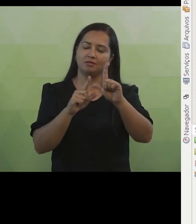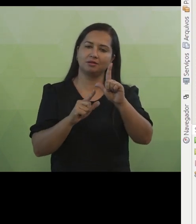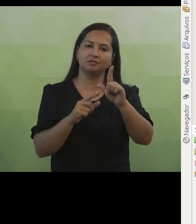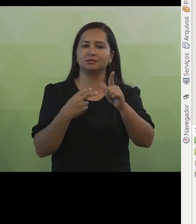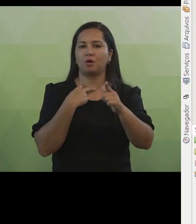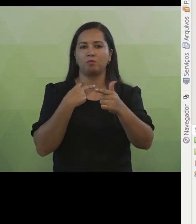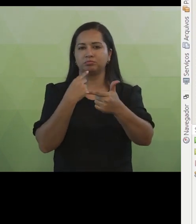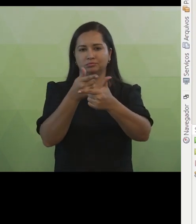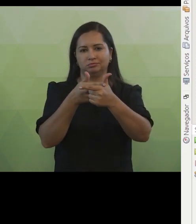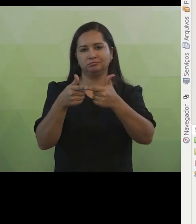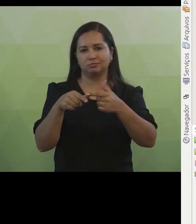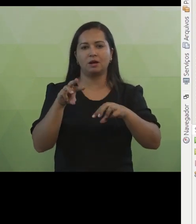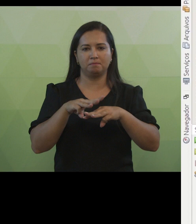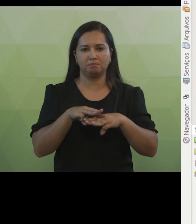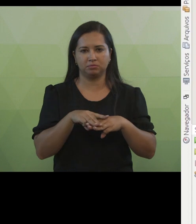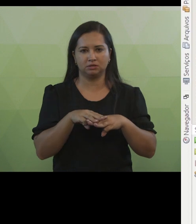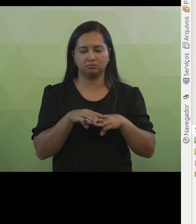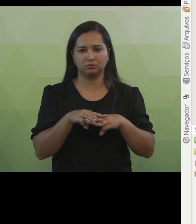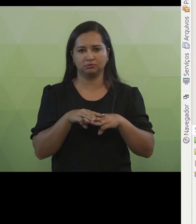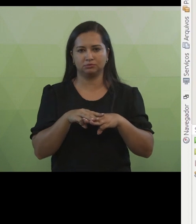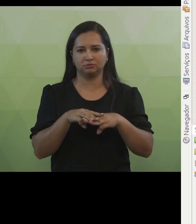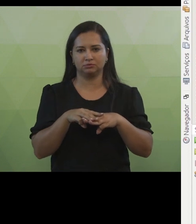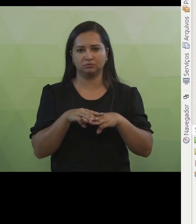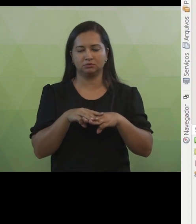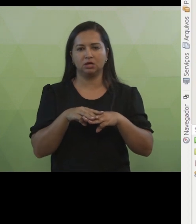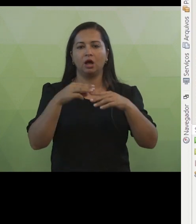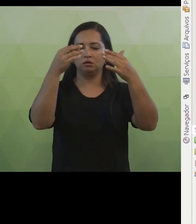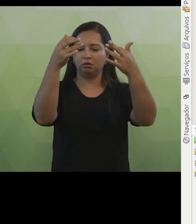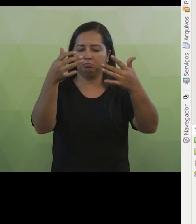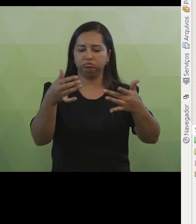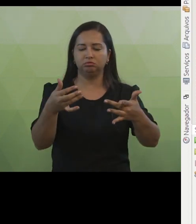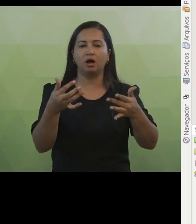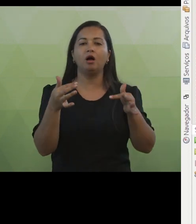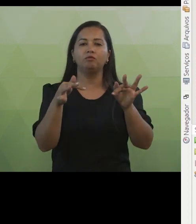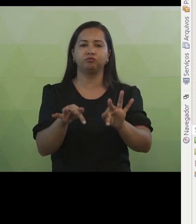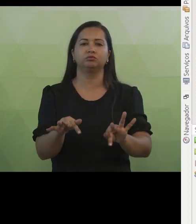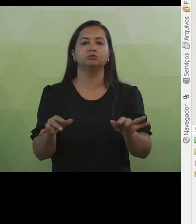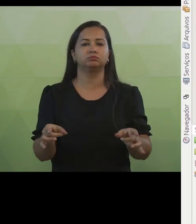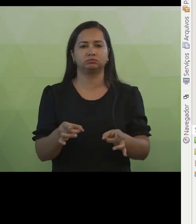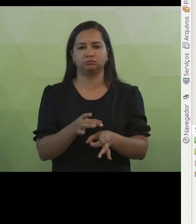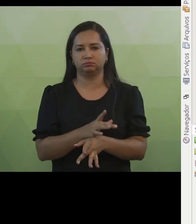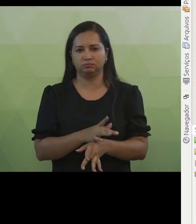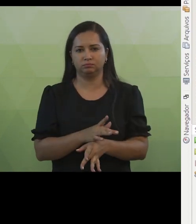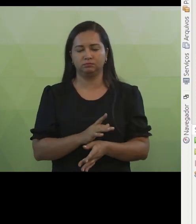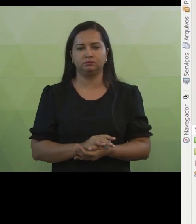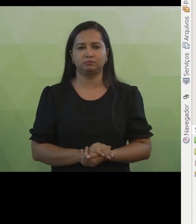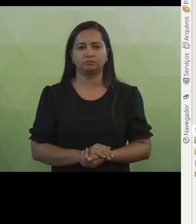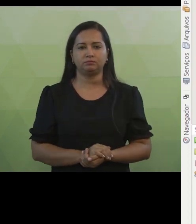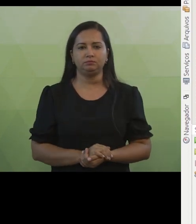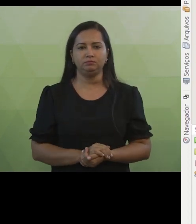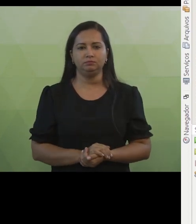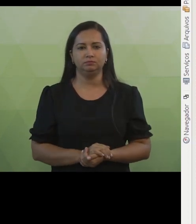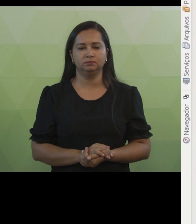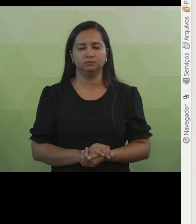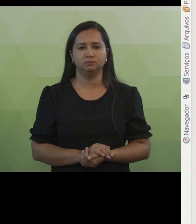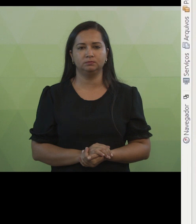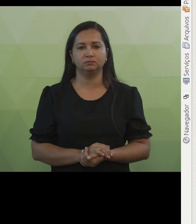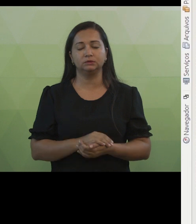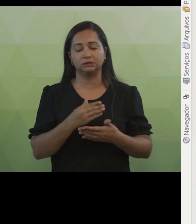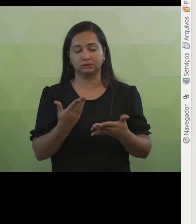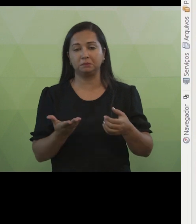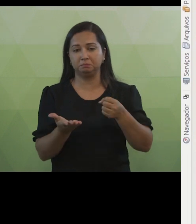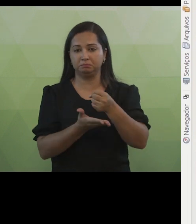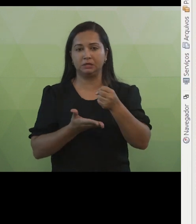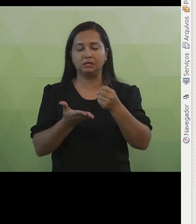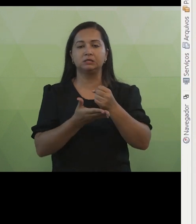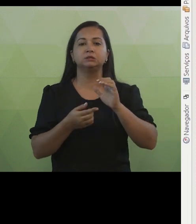Mesmo assim, ele continuou a execução do bloco e finalizou a nossa aplicação. Então aqui, de forma